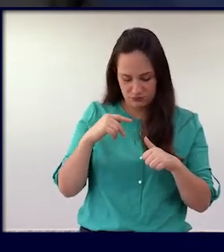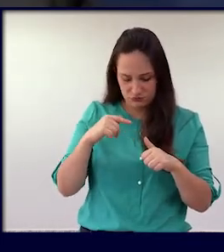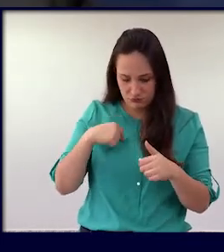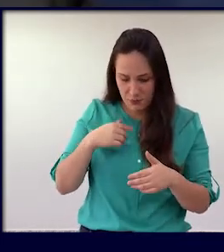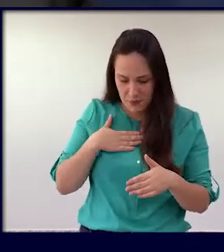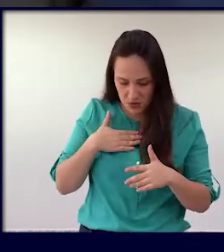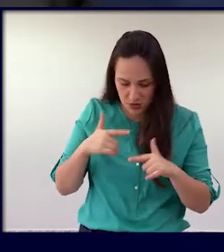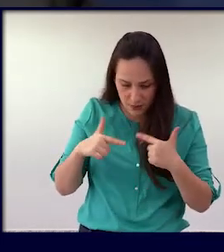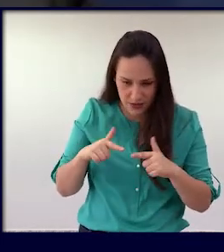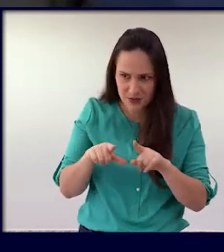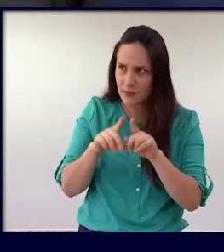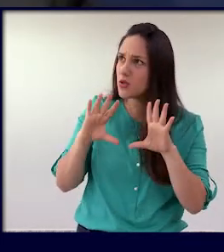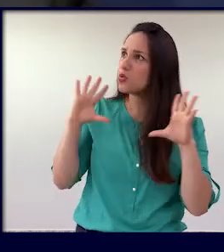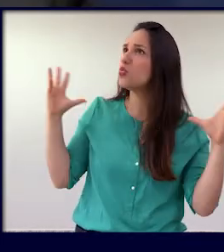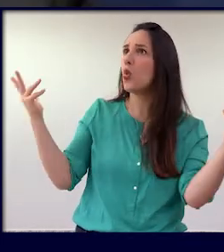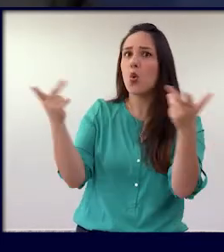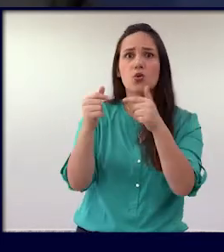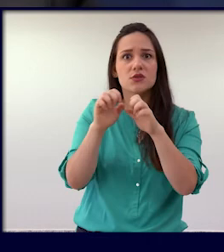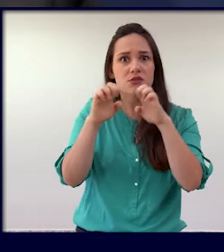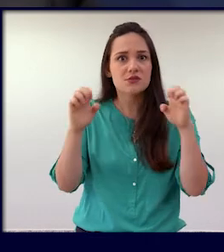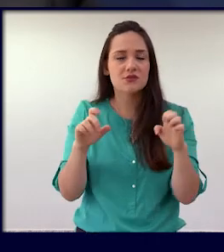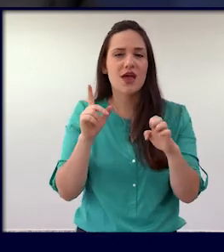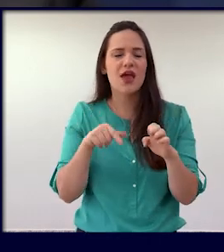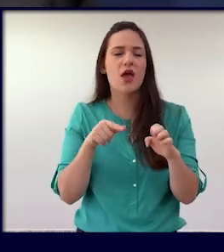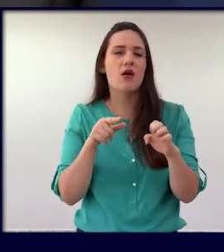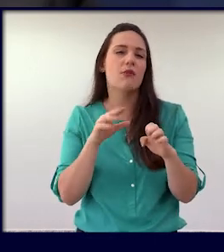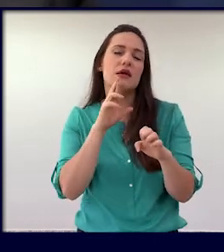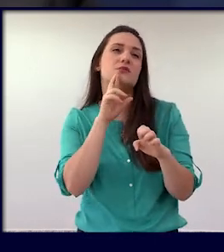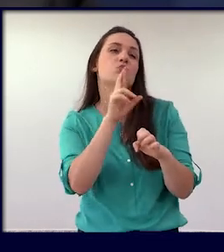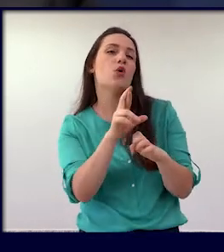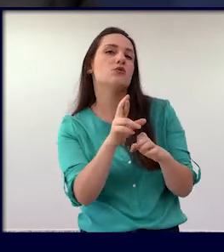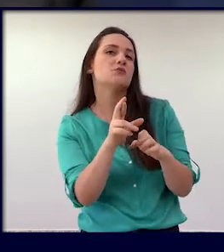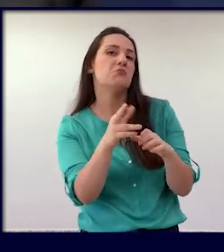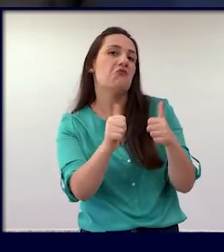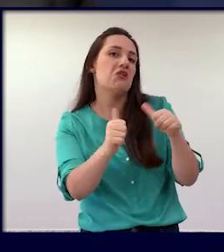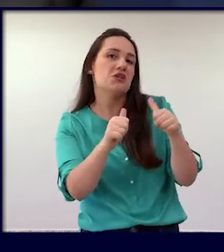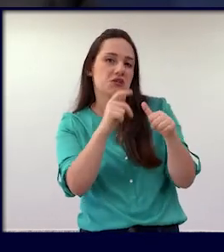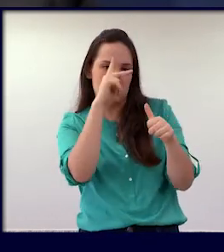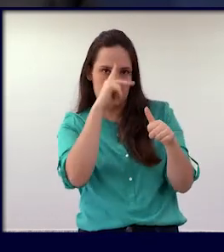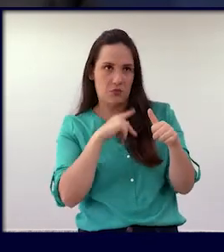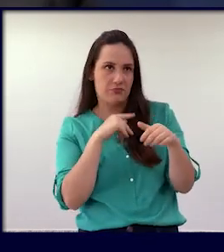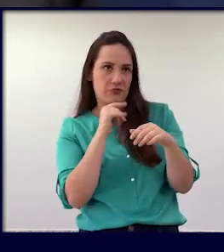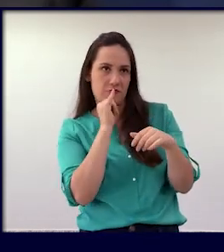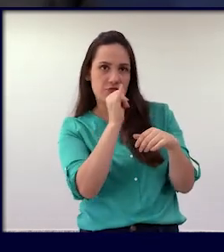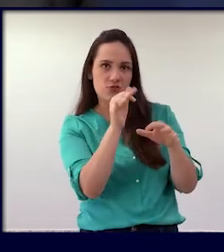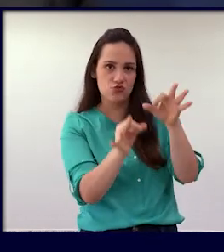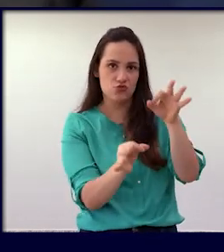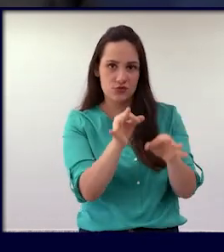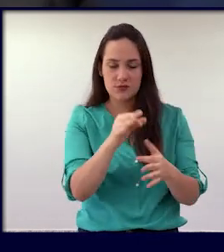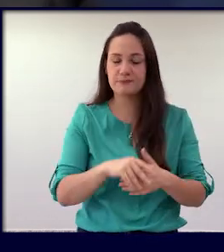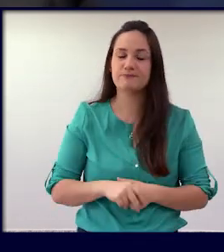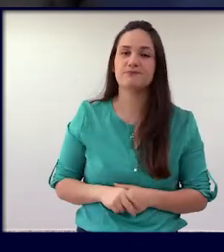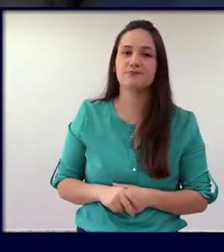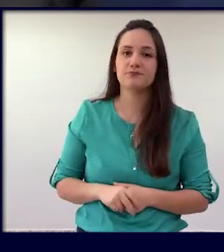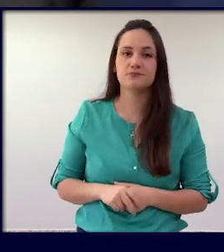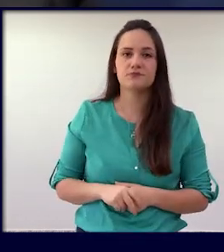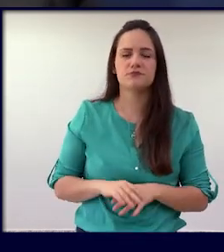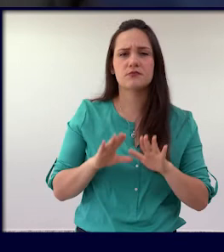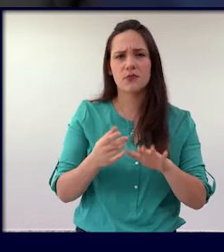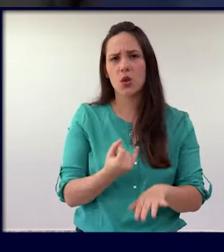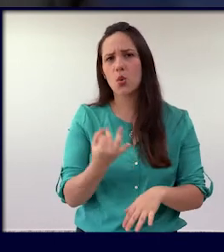uma avaliação do trabalho que o mesário realiza. É um feedback que ele repassa para a Justiça